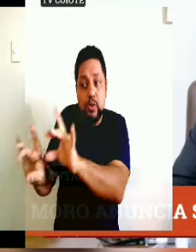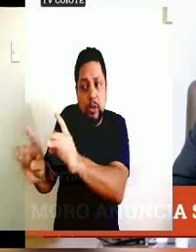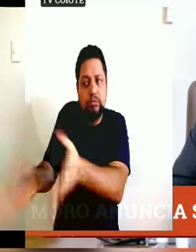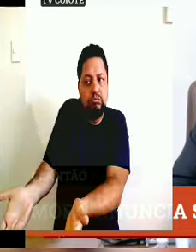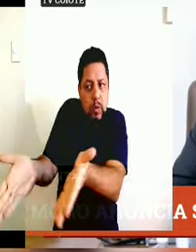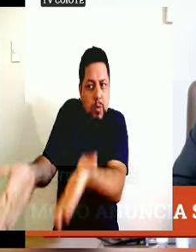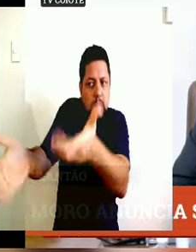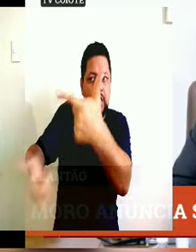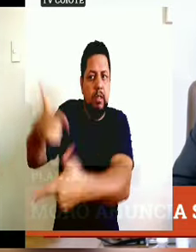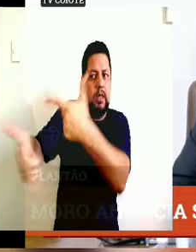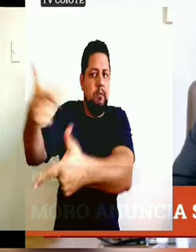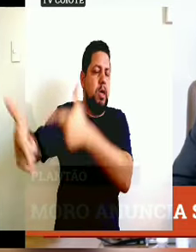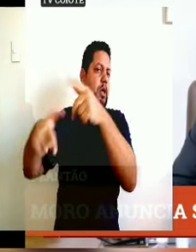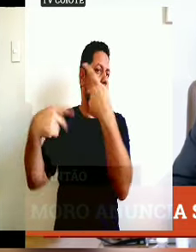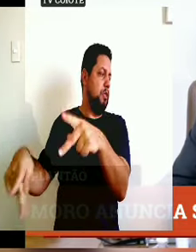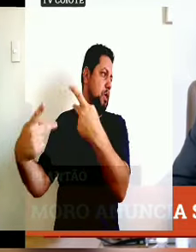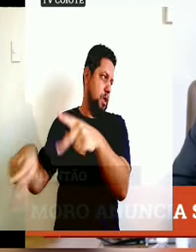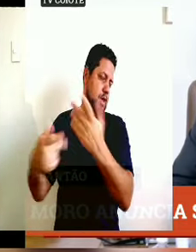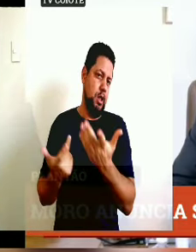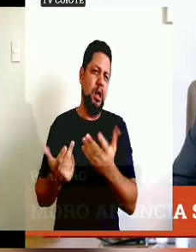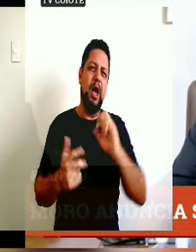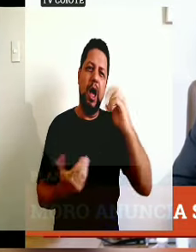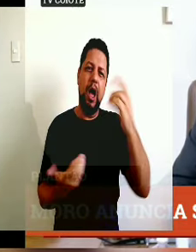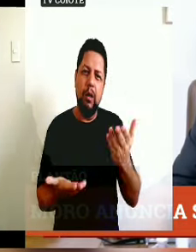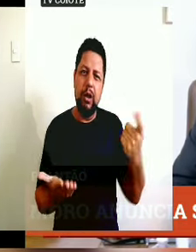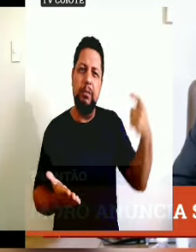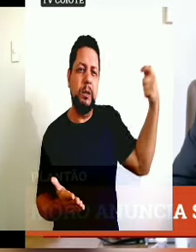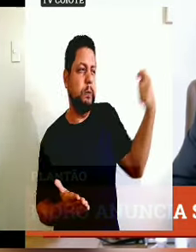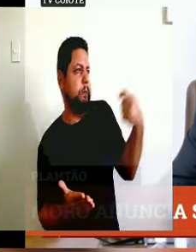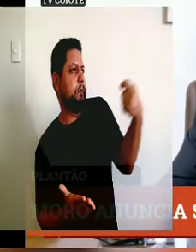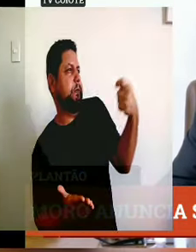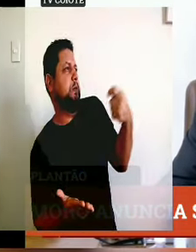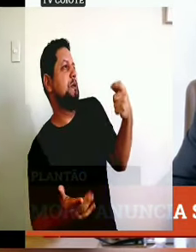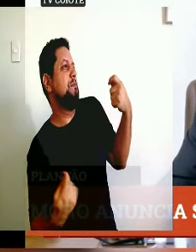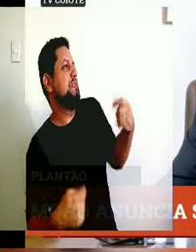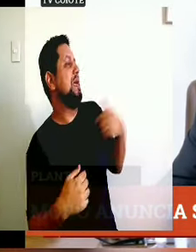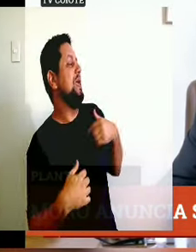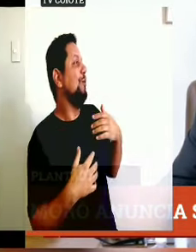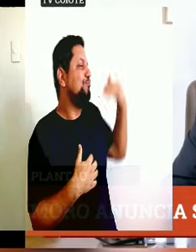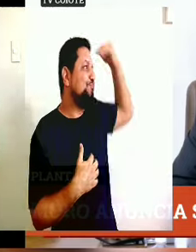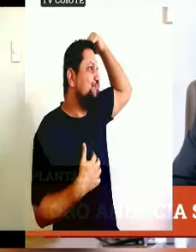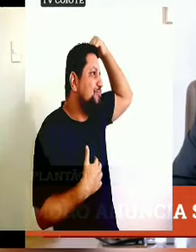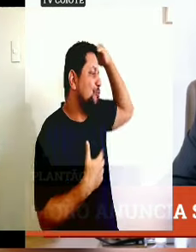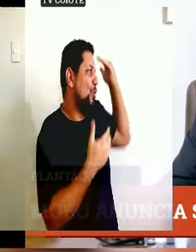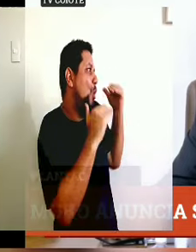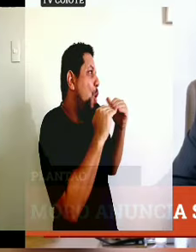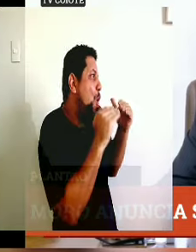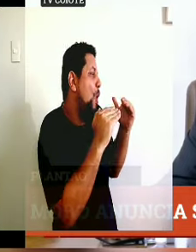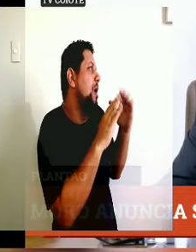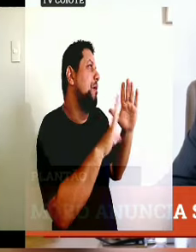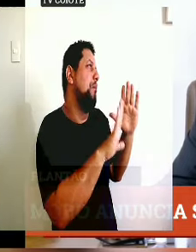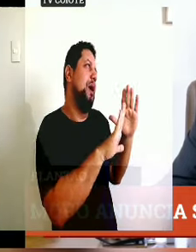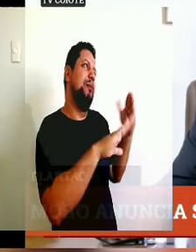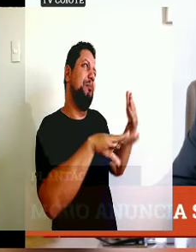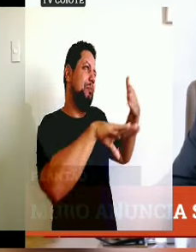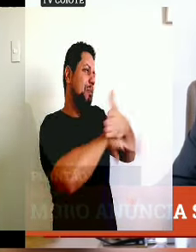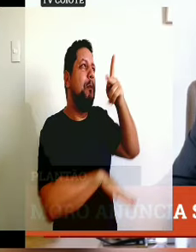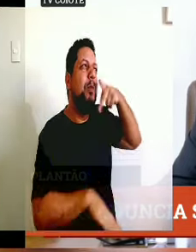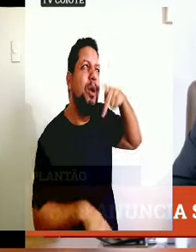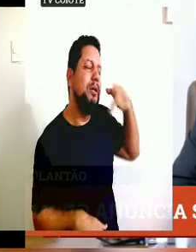trabalhos, ou sendo forçado a sinalizar uma concordância com uma interferência política na